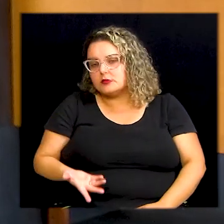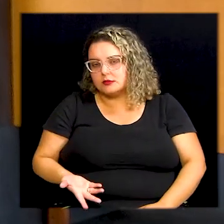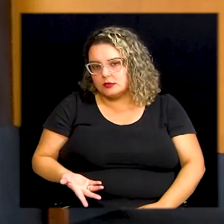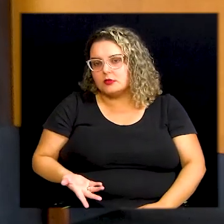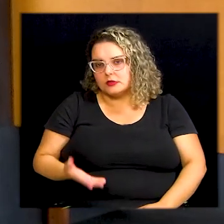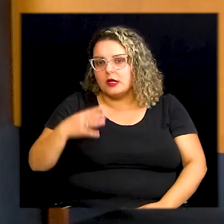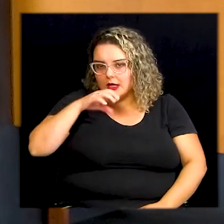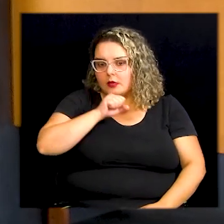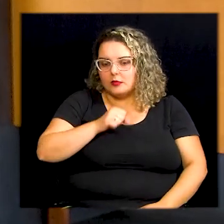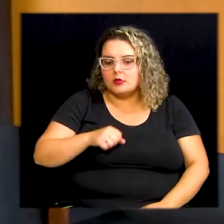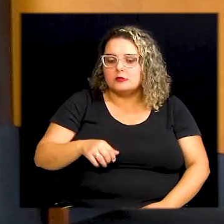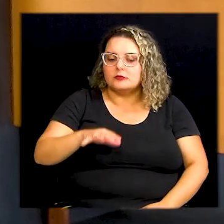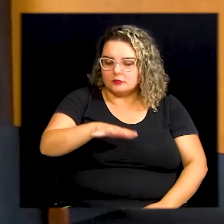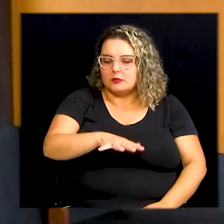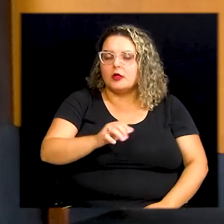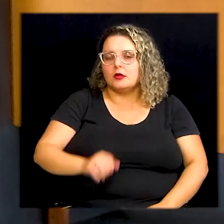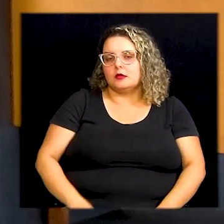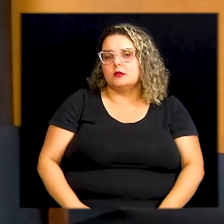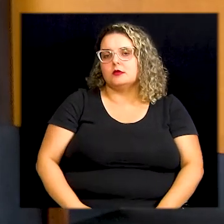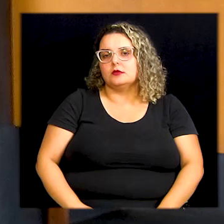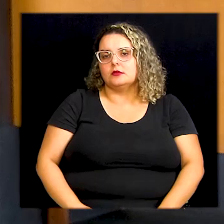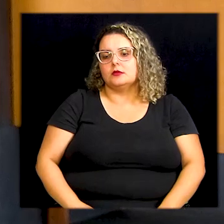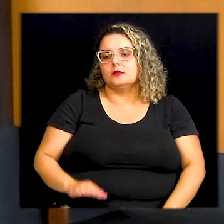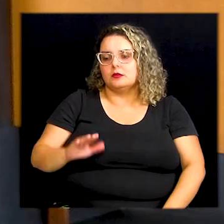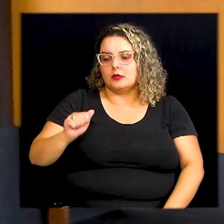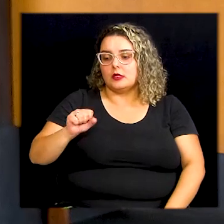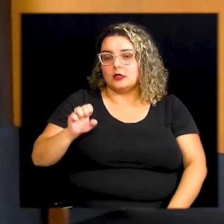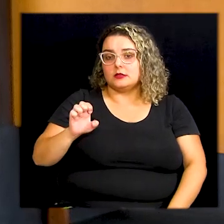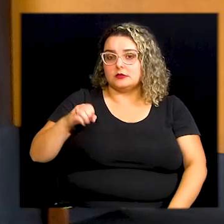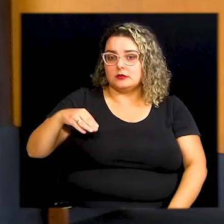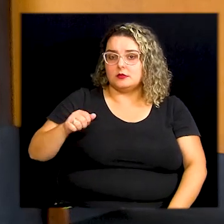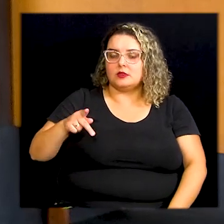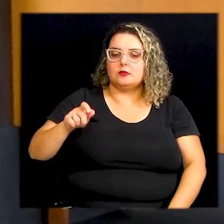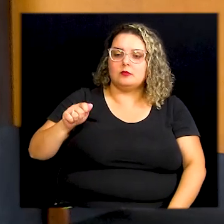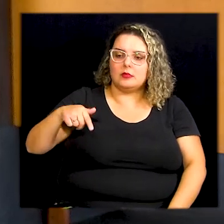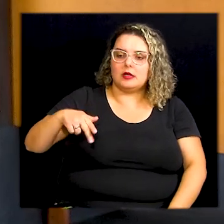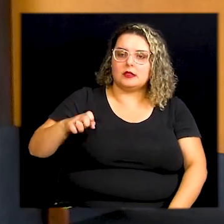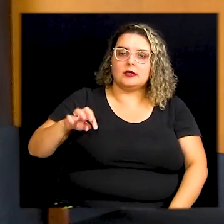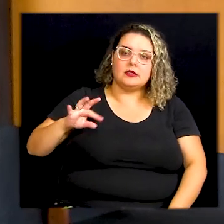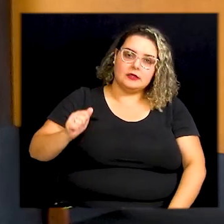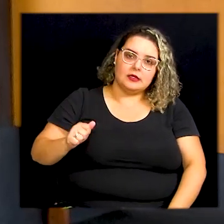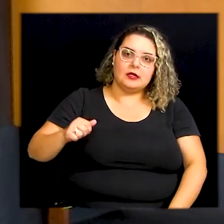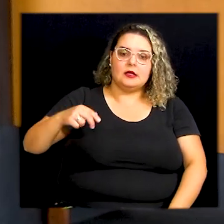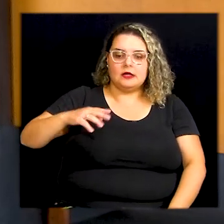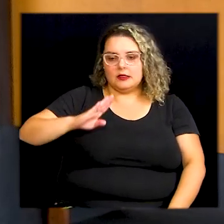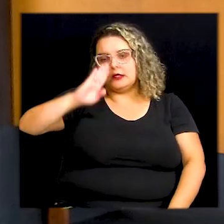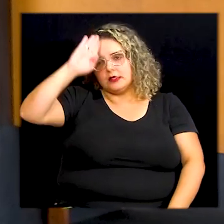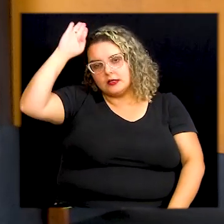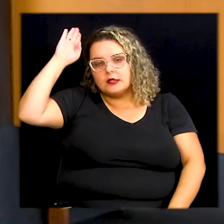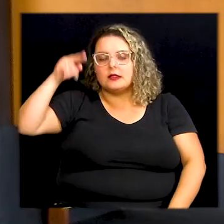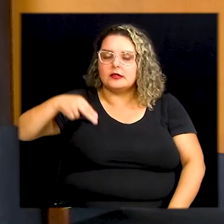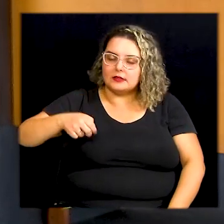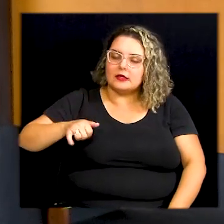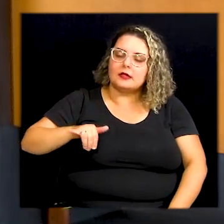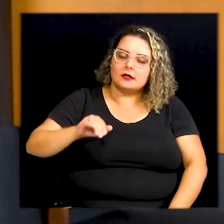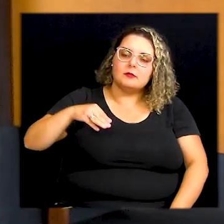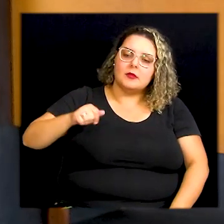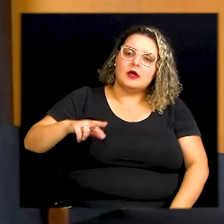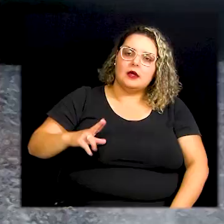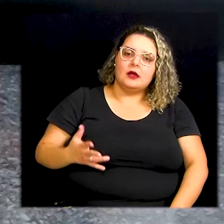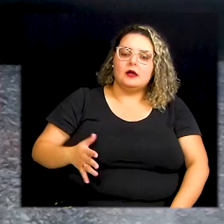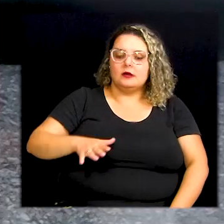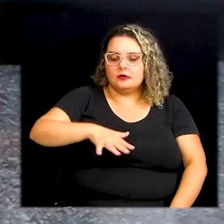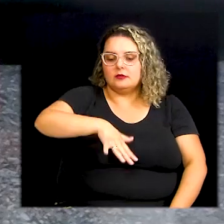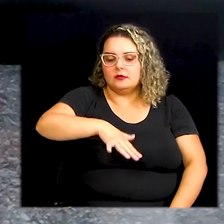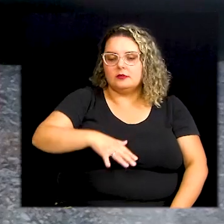decisões. Então eu colocaria ele ali, colocaria Casemiro, Paquetá e Neymar no meio, ali do Brasil, para deixar o time